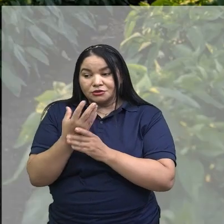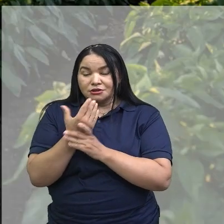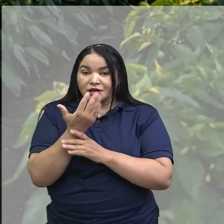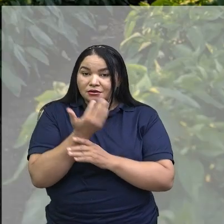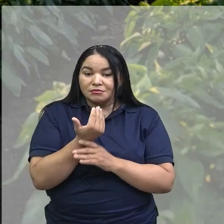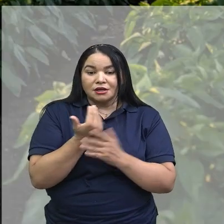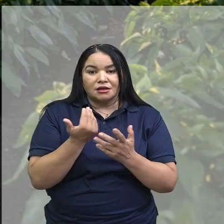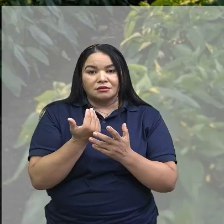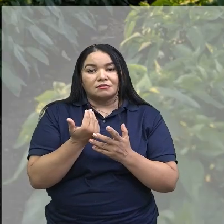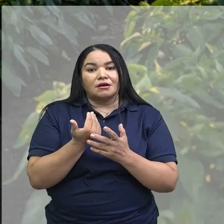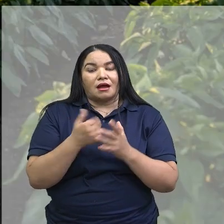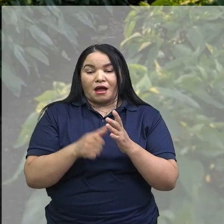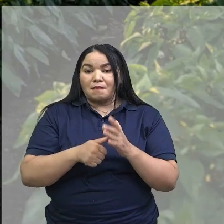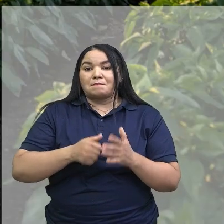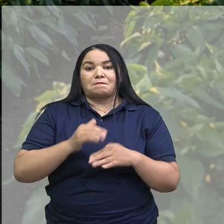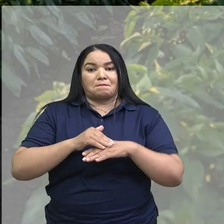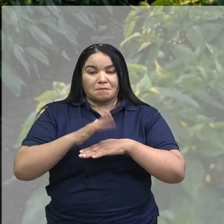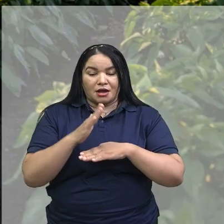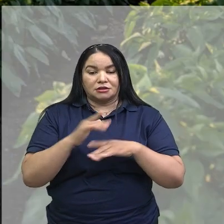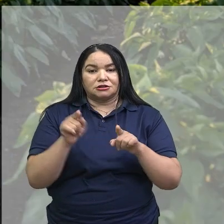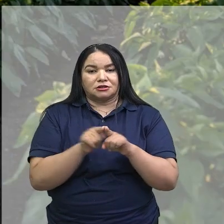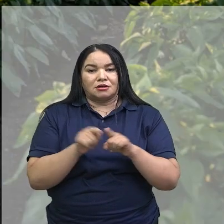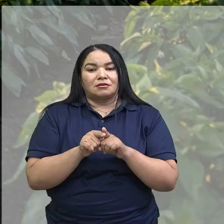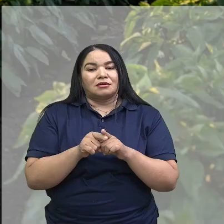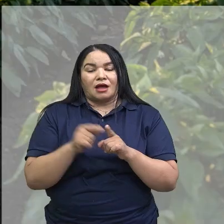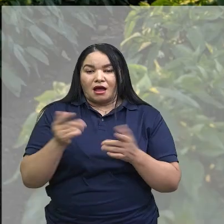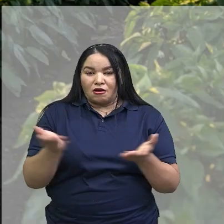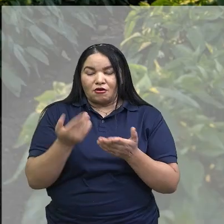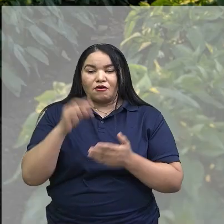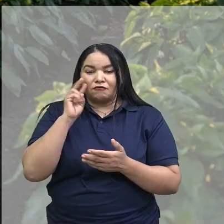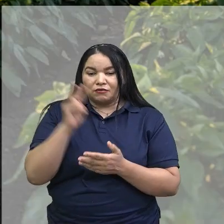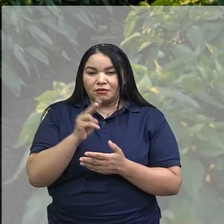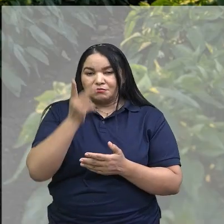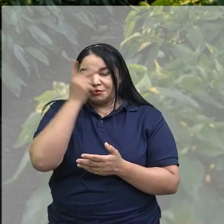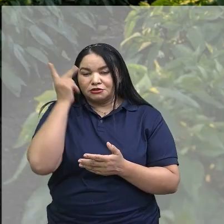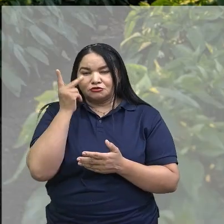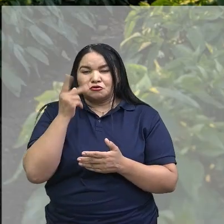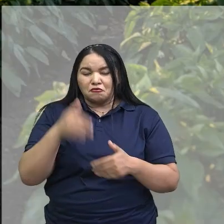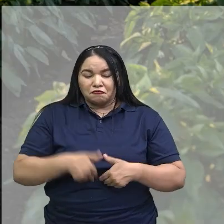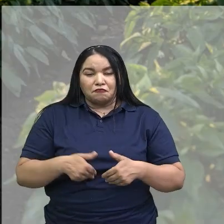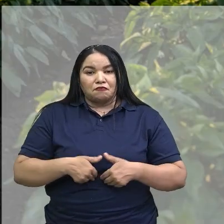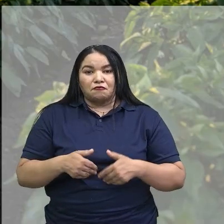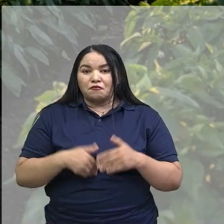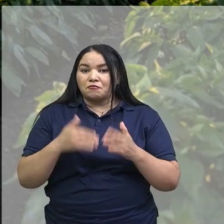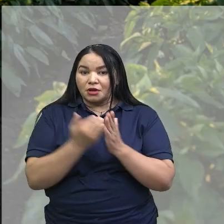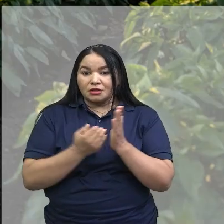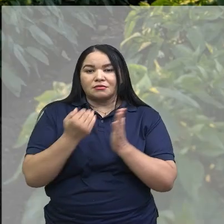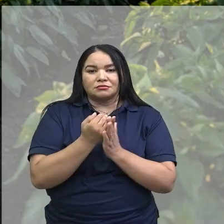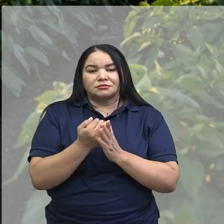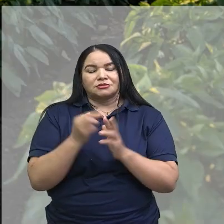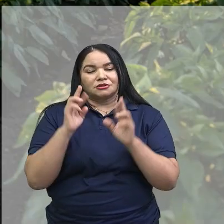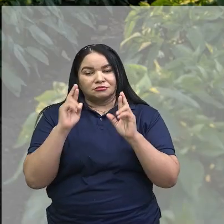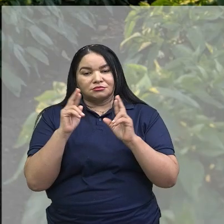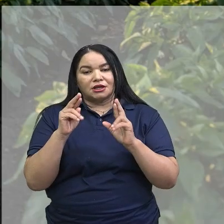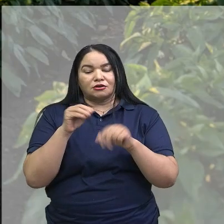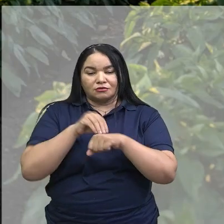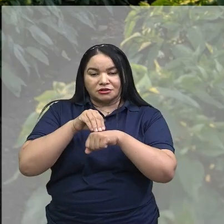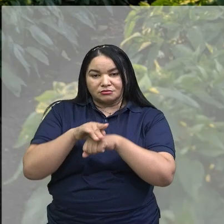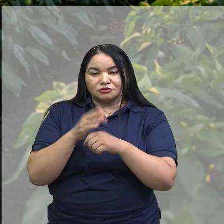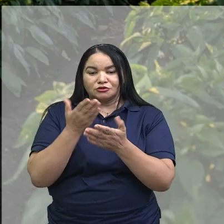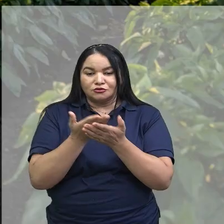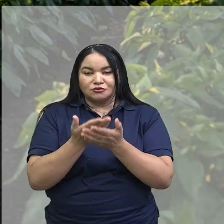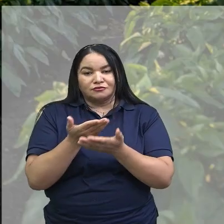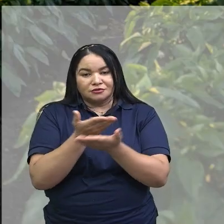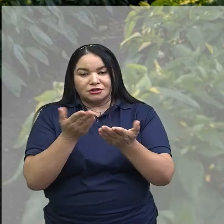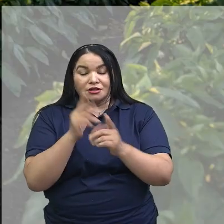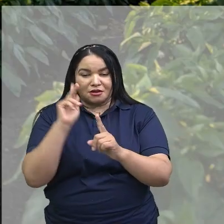na história da humanidade também nós tivemos tantas pessoas passando fome. Isso é para vocês pensarem aí. Espero ter contribuído com os estudos de vocês e